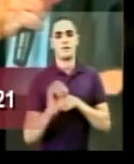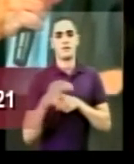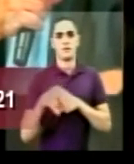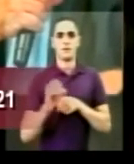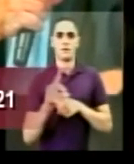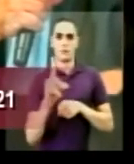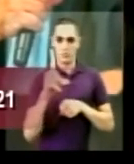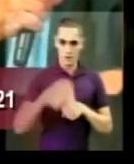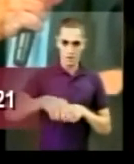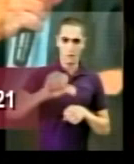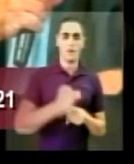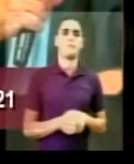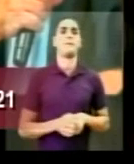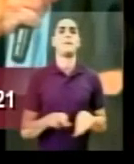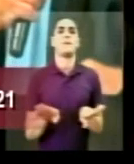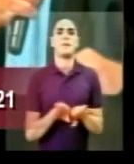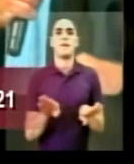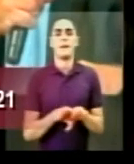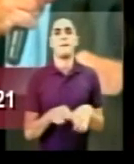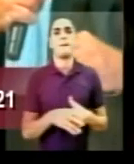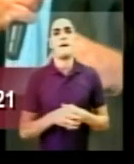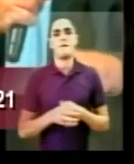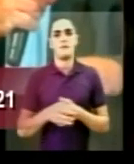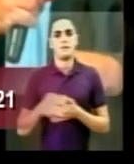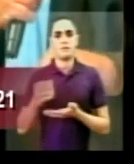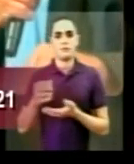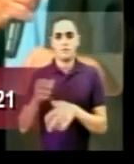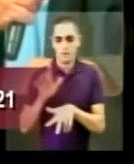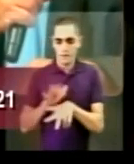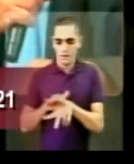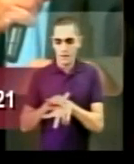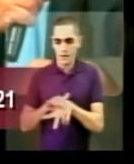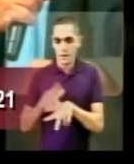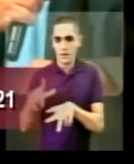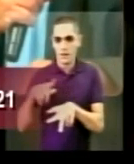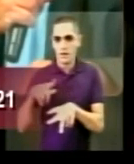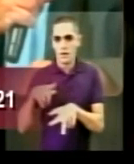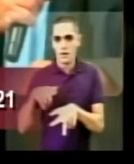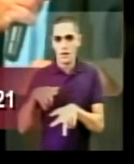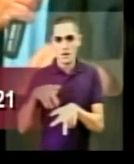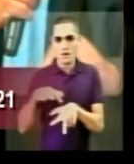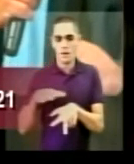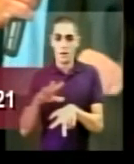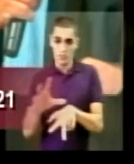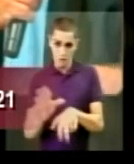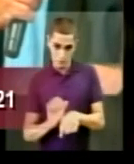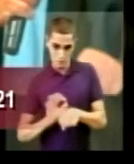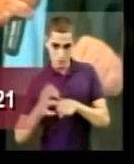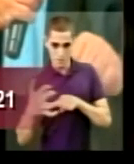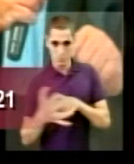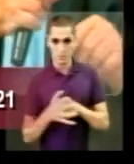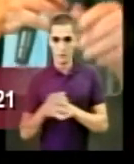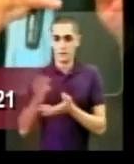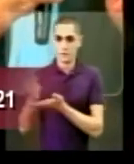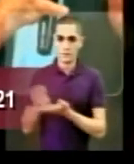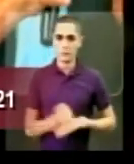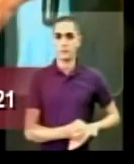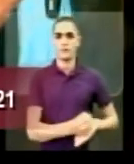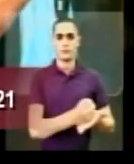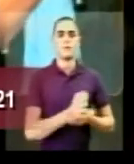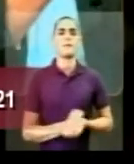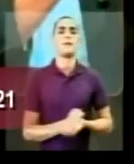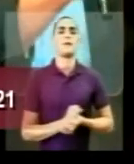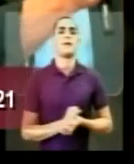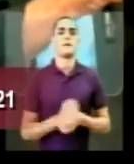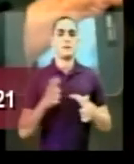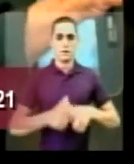Remoções de pacientes com Covid-19. A maioria das instituições cataram